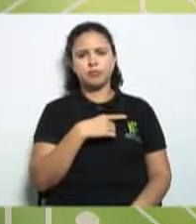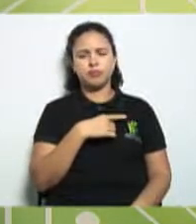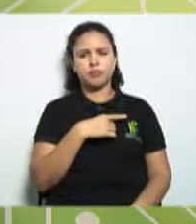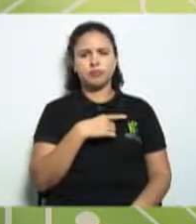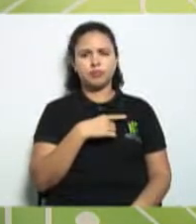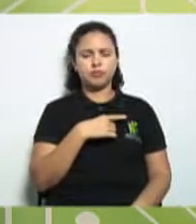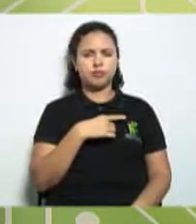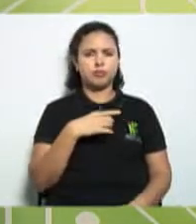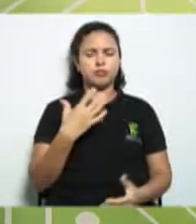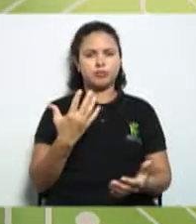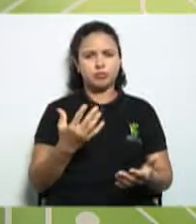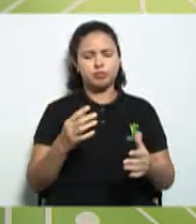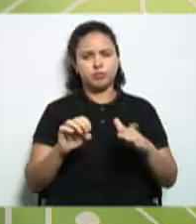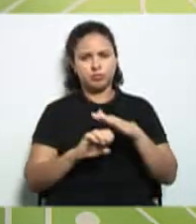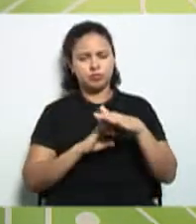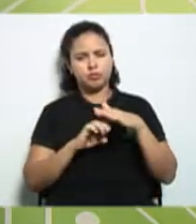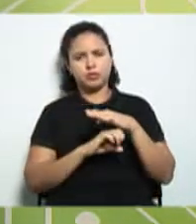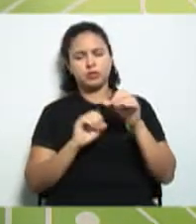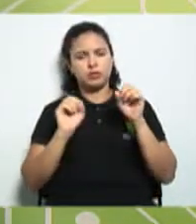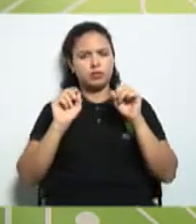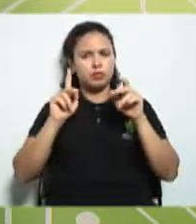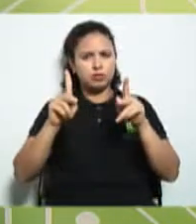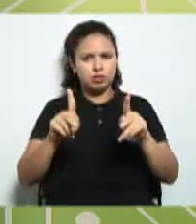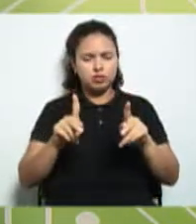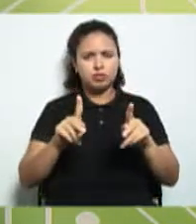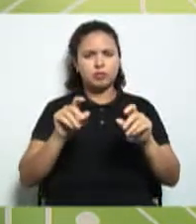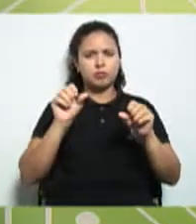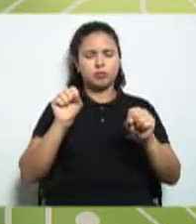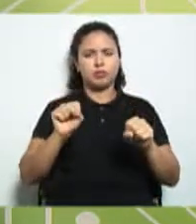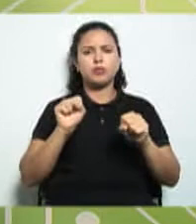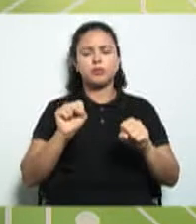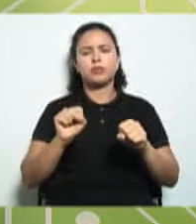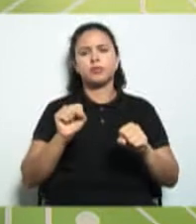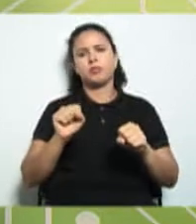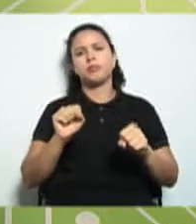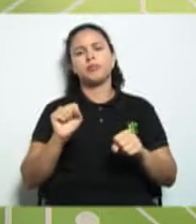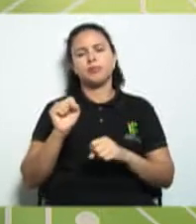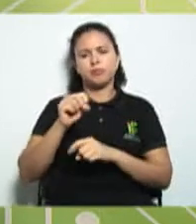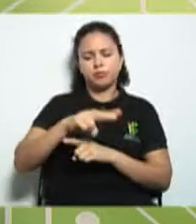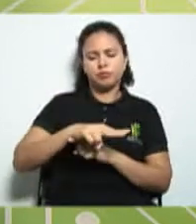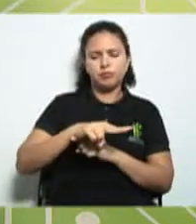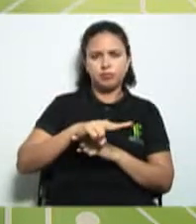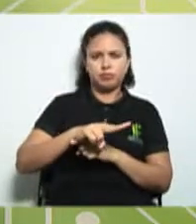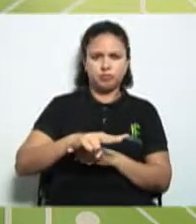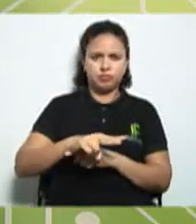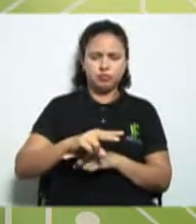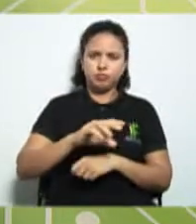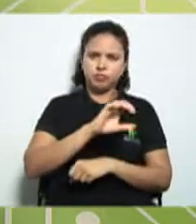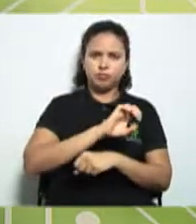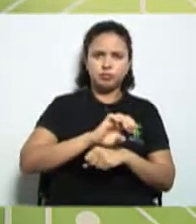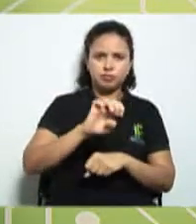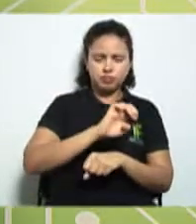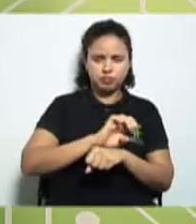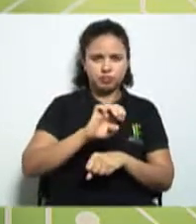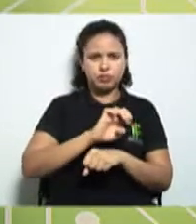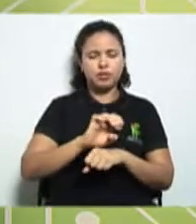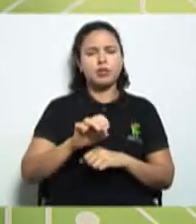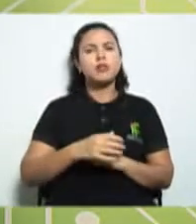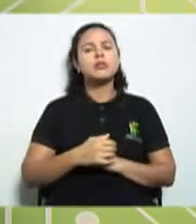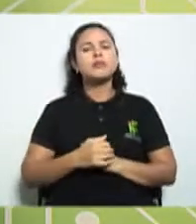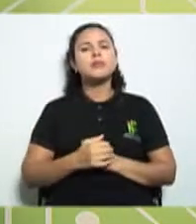toda ok, eles podem ofertar vagas para estágio. Então, eu não